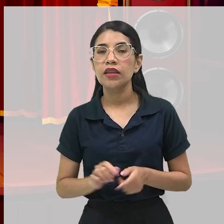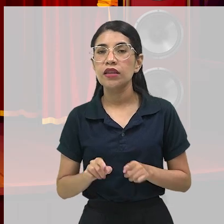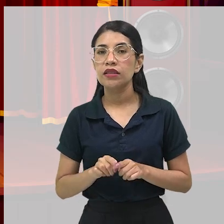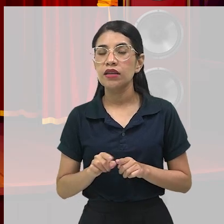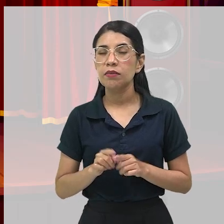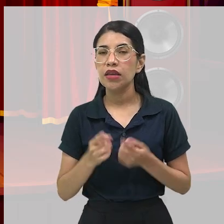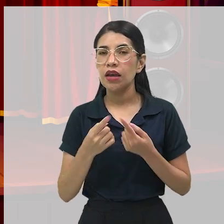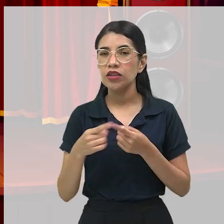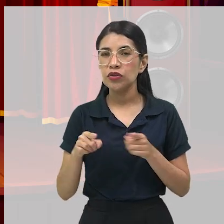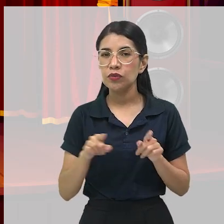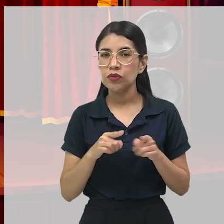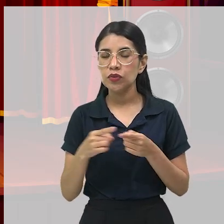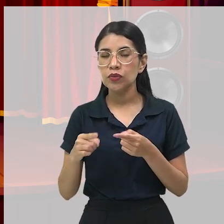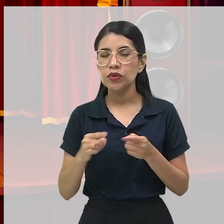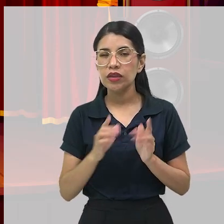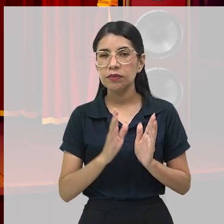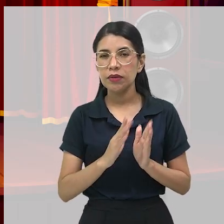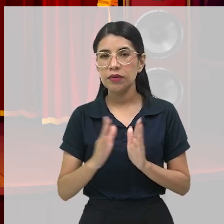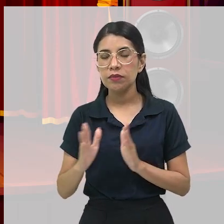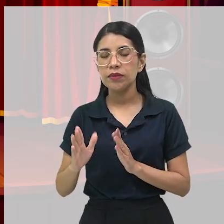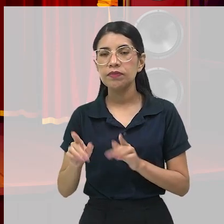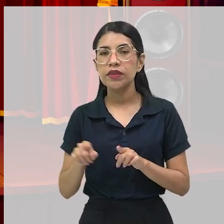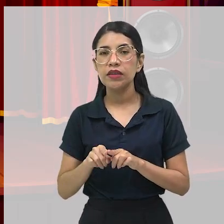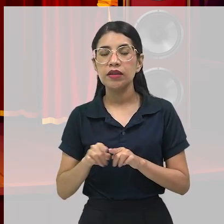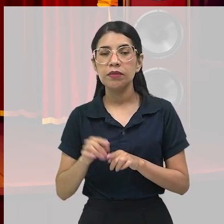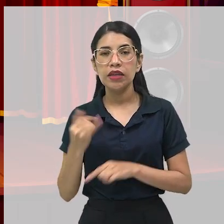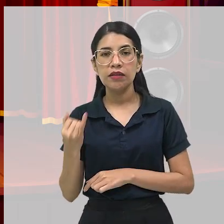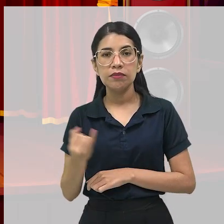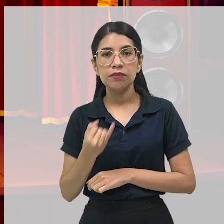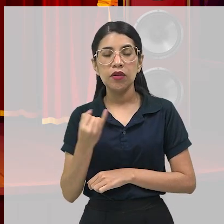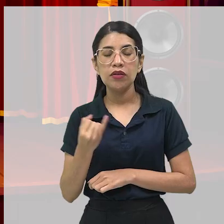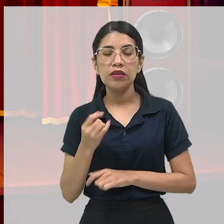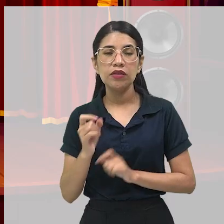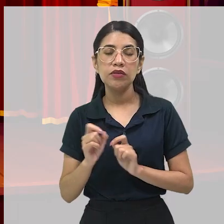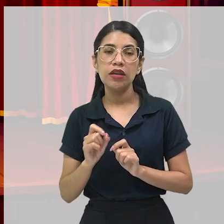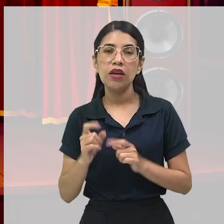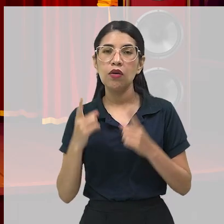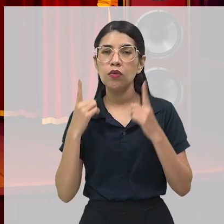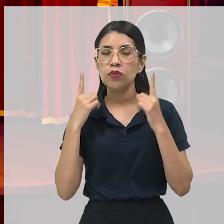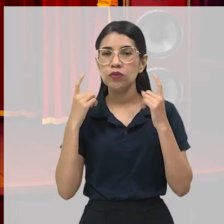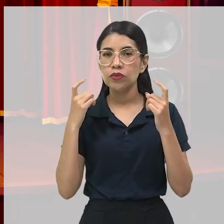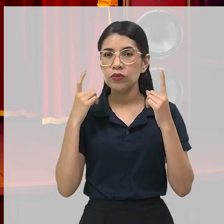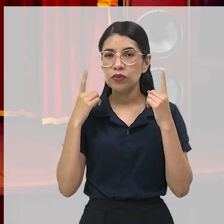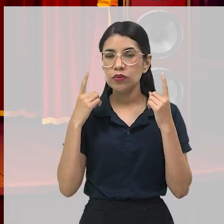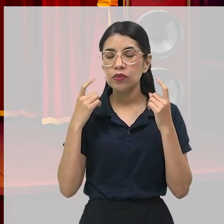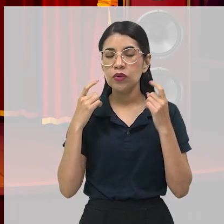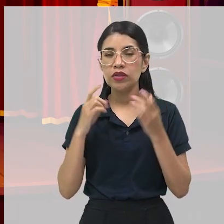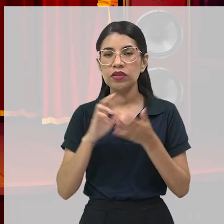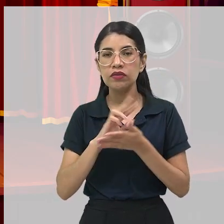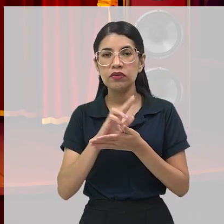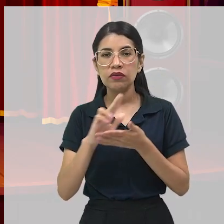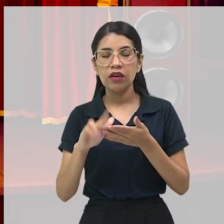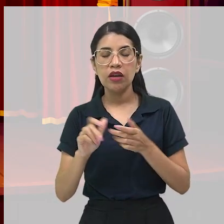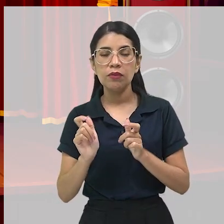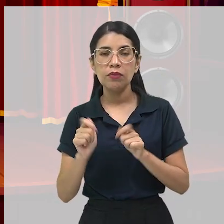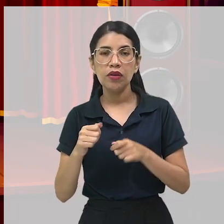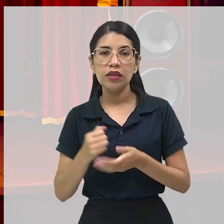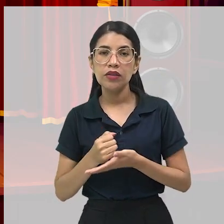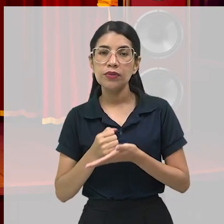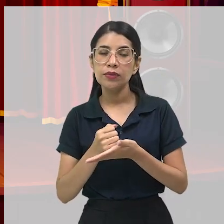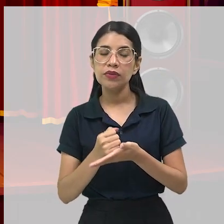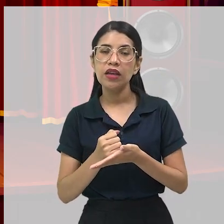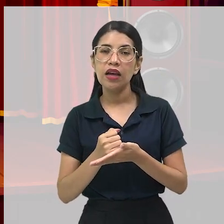Trilha sonora. A sonoplastia é um som ou um conjunto de sons que auxilia